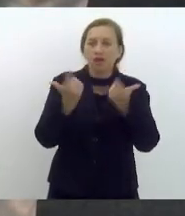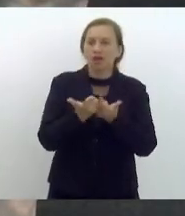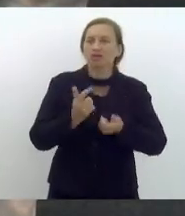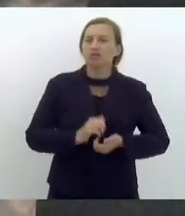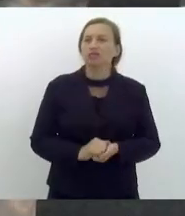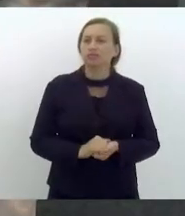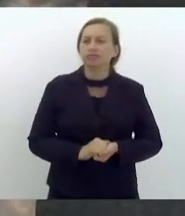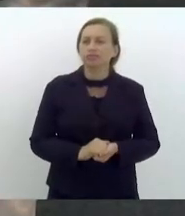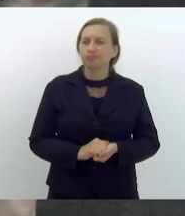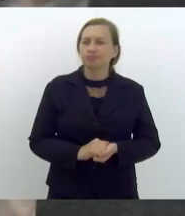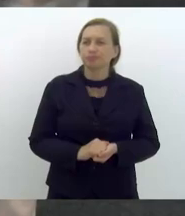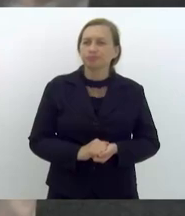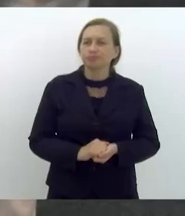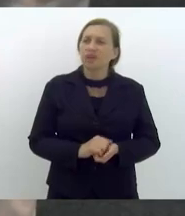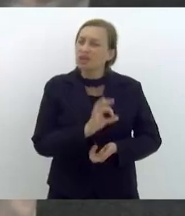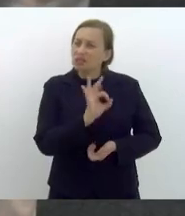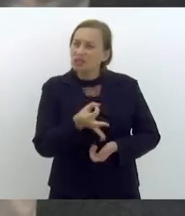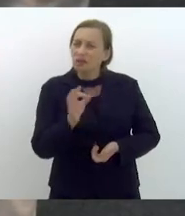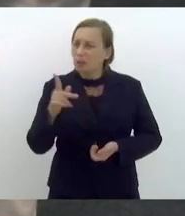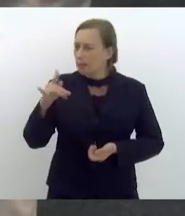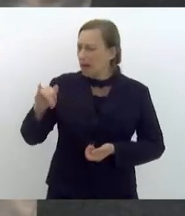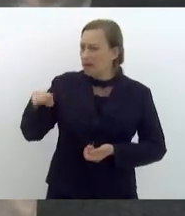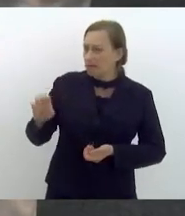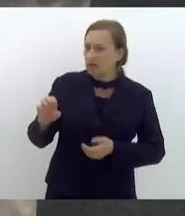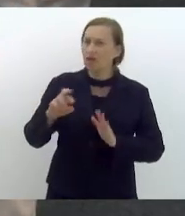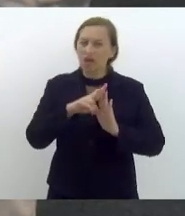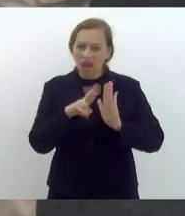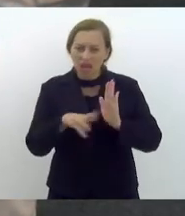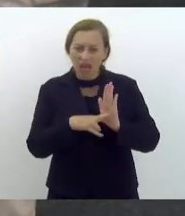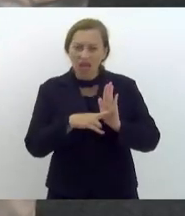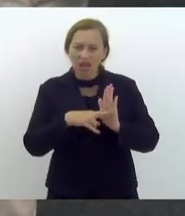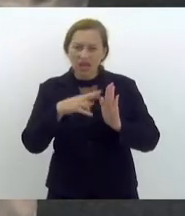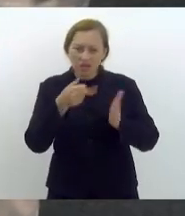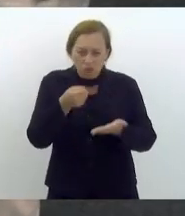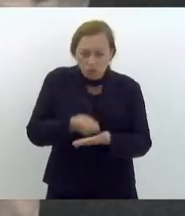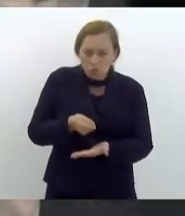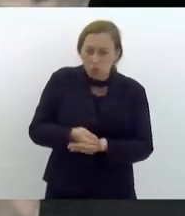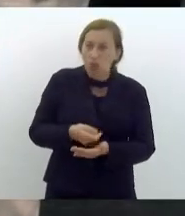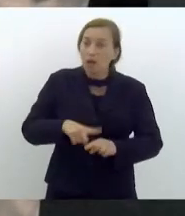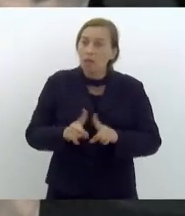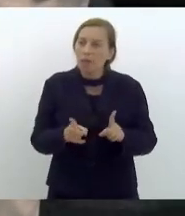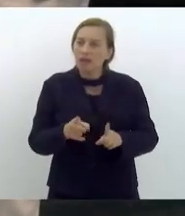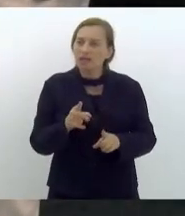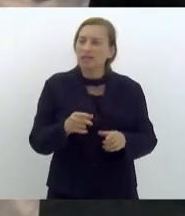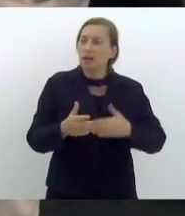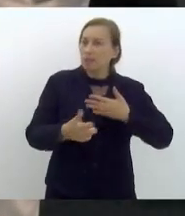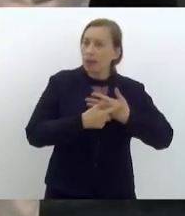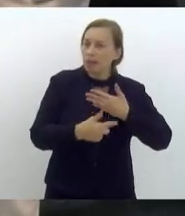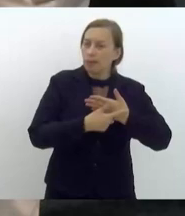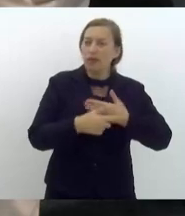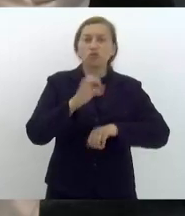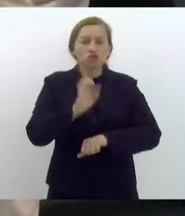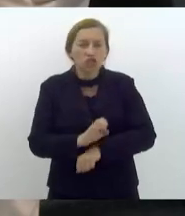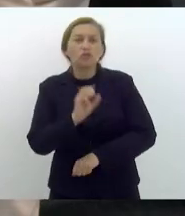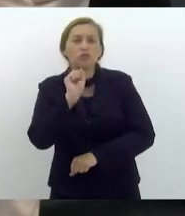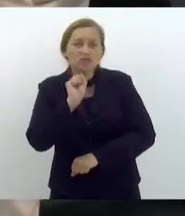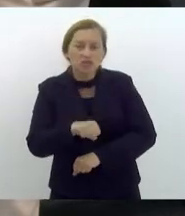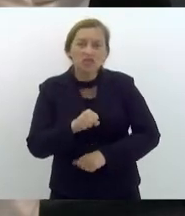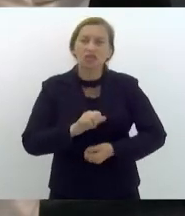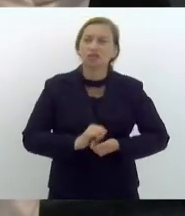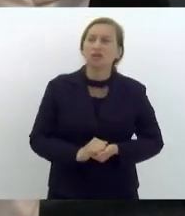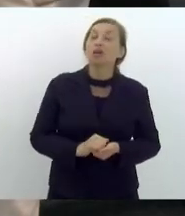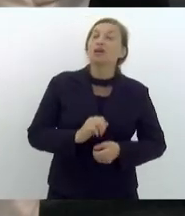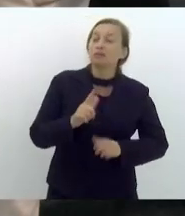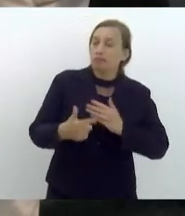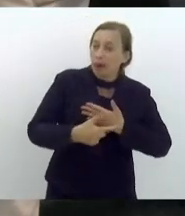e evidentemente que pai e mãe bota regra e determina mas é papel do estado sim